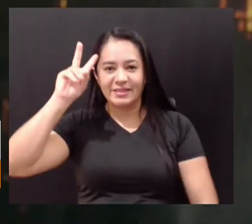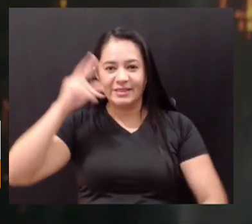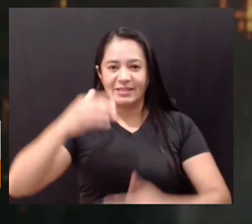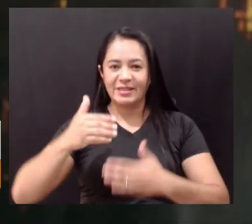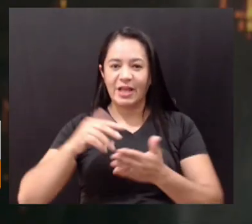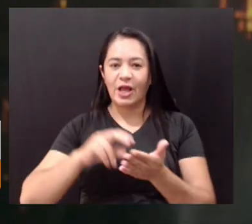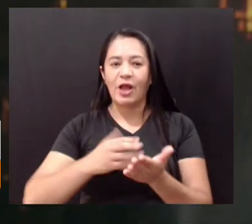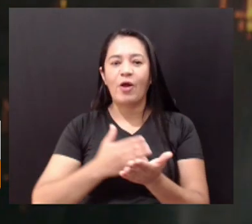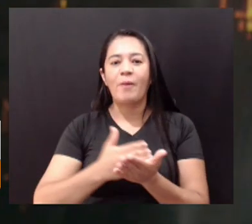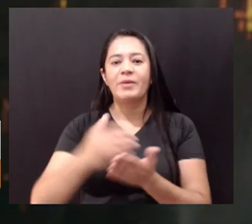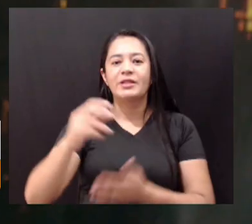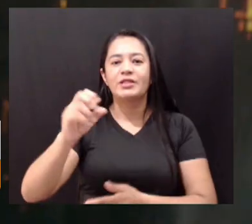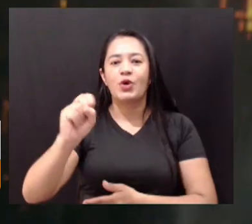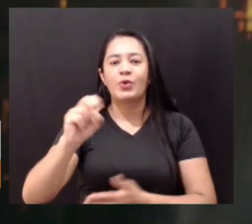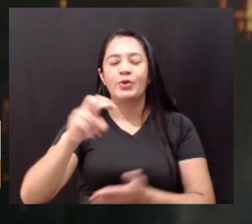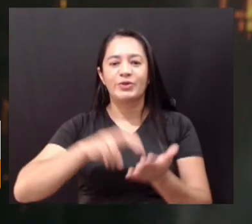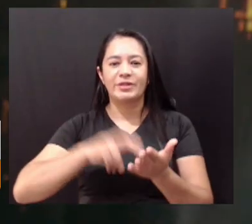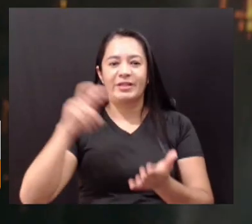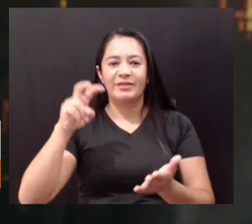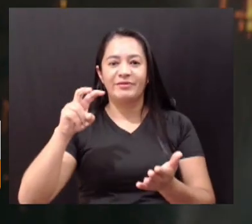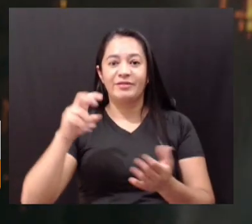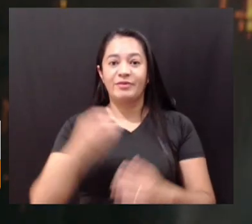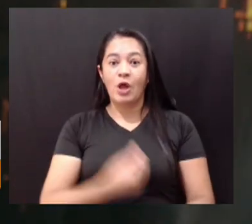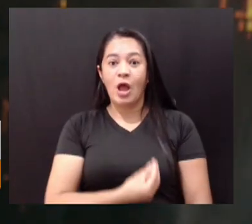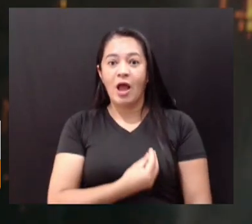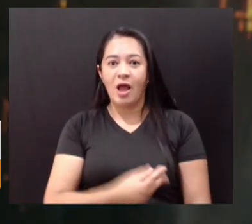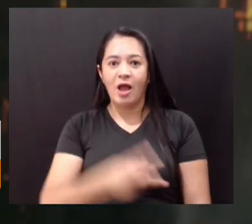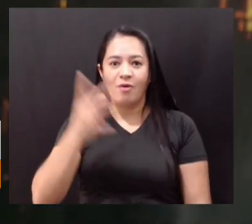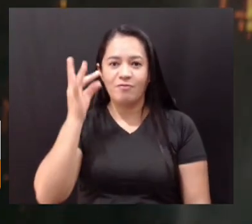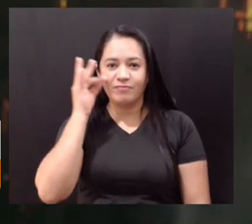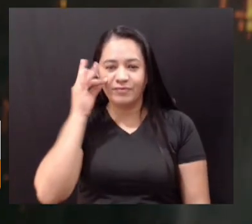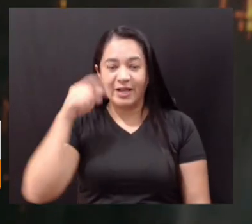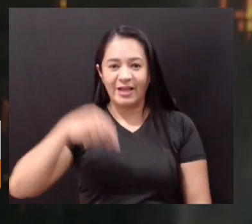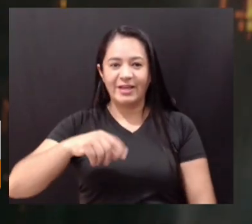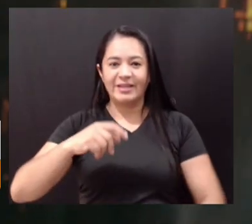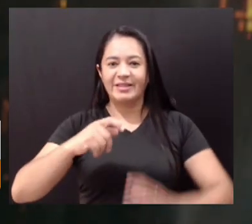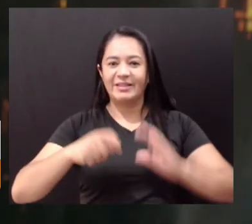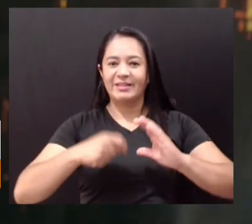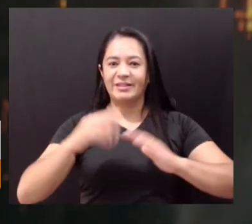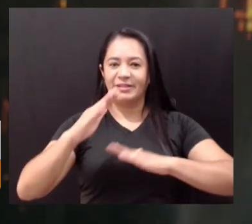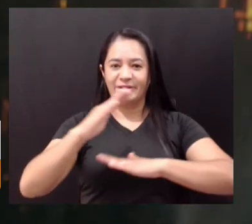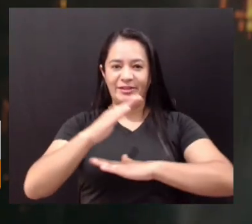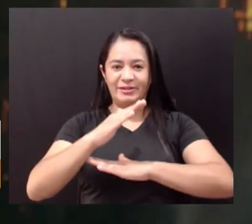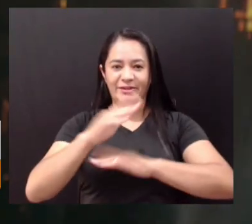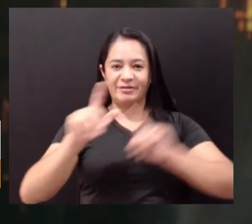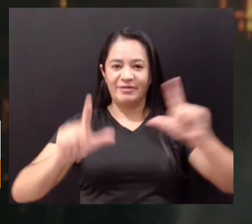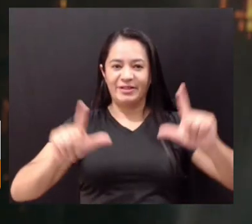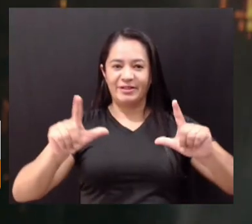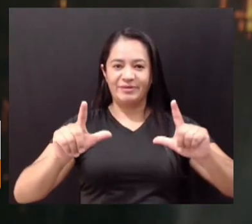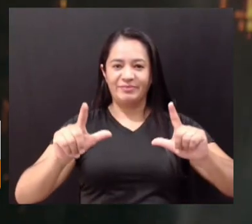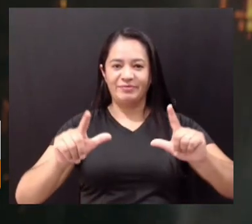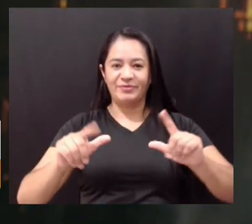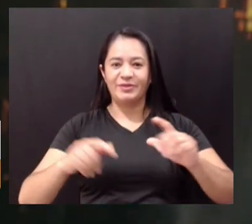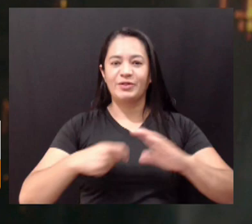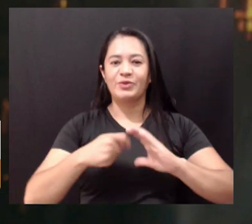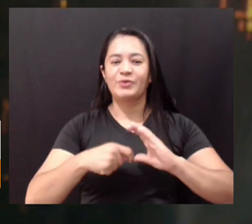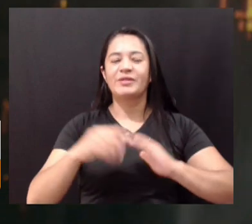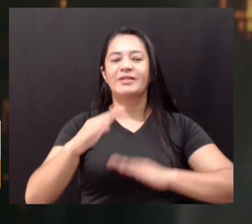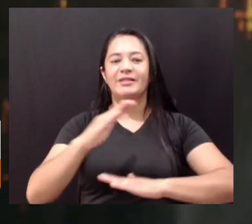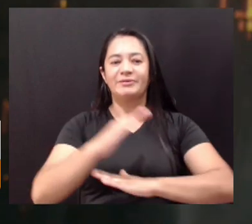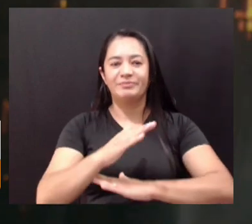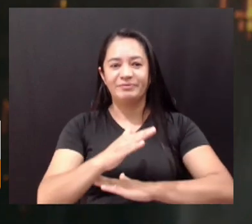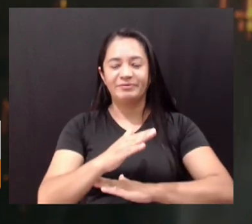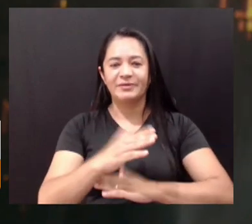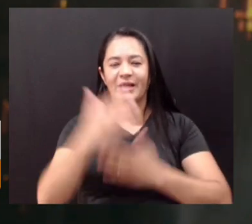encontro marcado ao vivo aqui na TV Câmara Campinas com mais uma edição do Estúdio Câmara. Agradecendo a sua